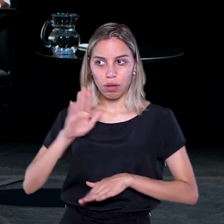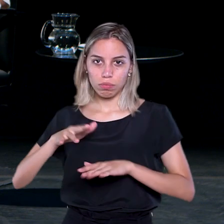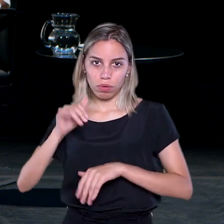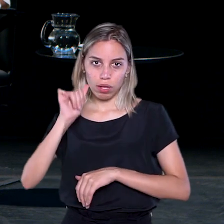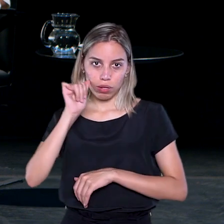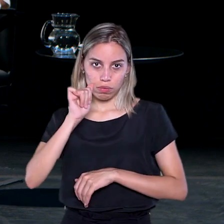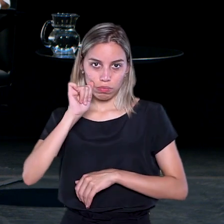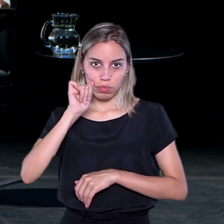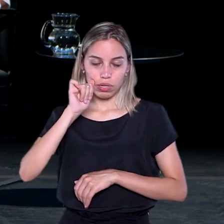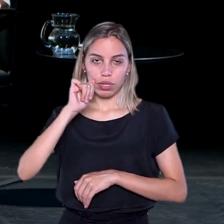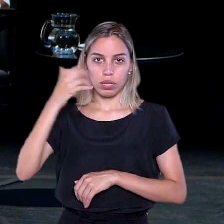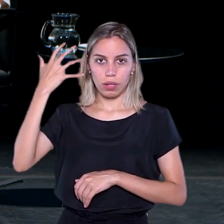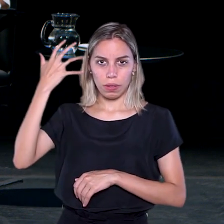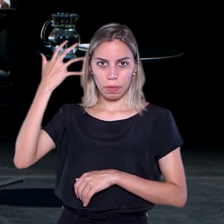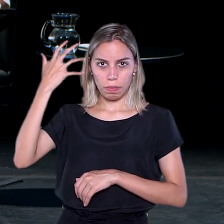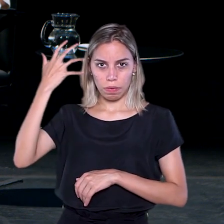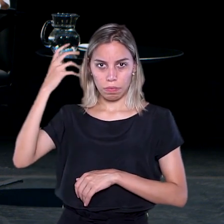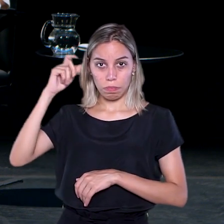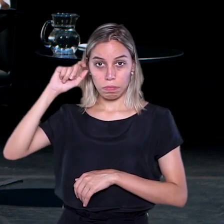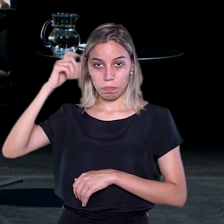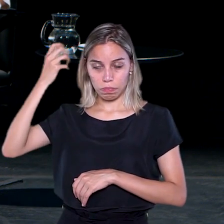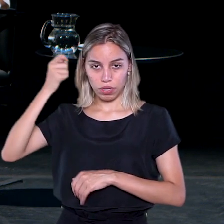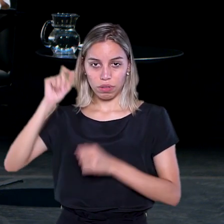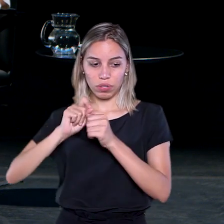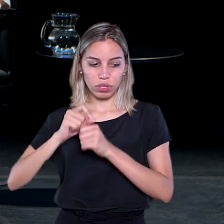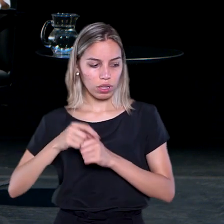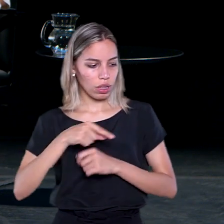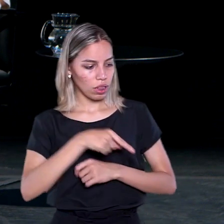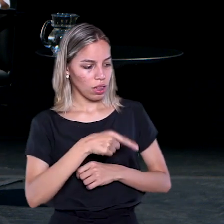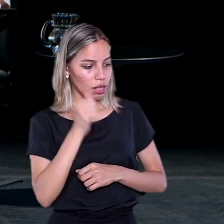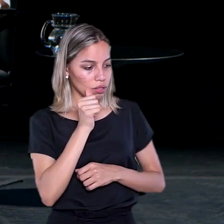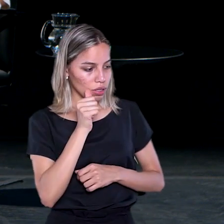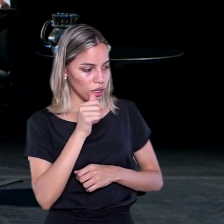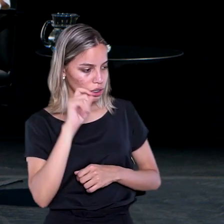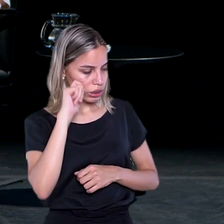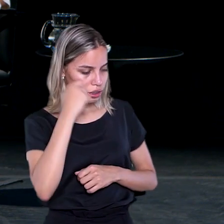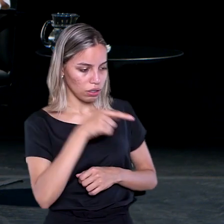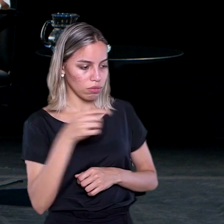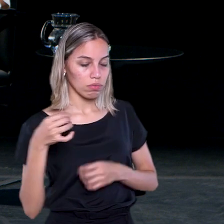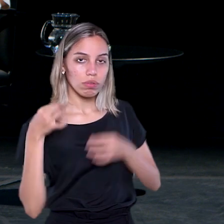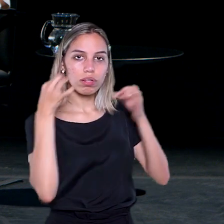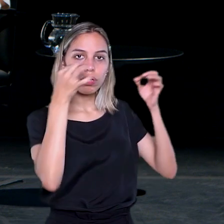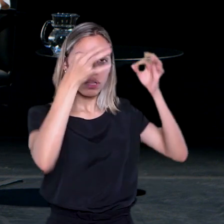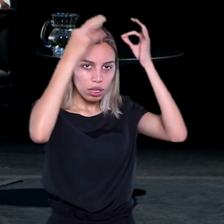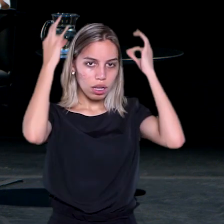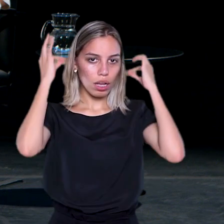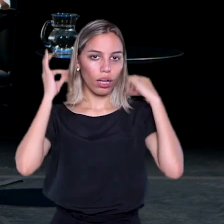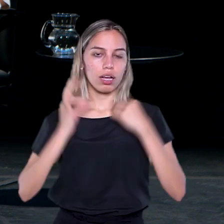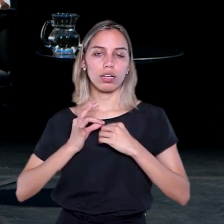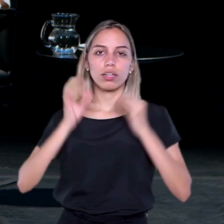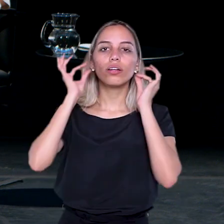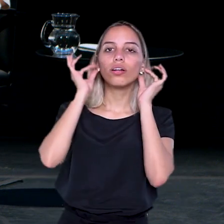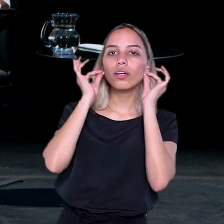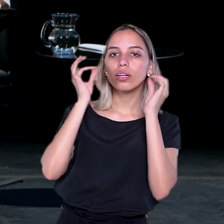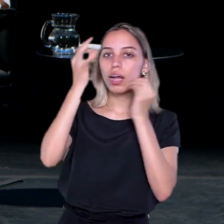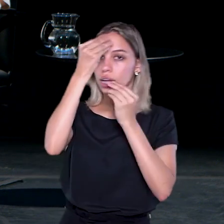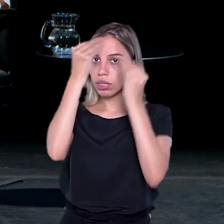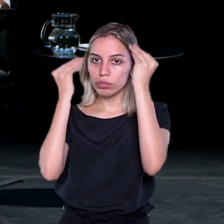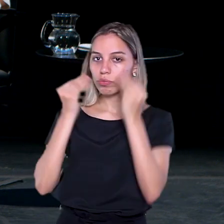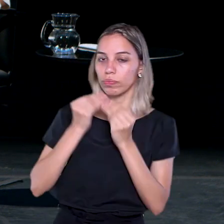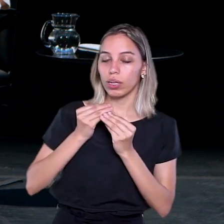luxo, para que elas pudessem render mais ao fim do dia. Né? E nós fomos amas de leite, Afonso. São violências que